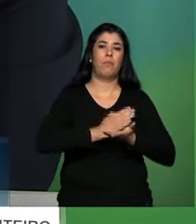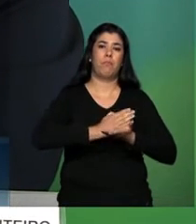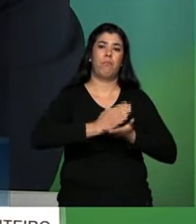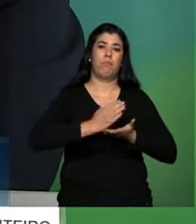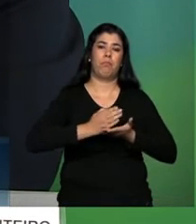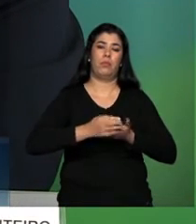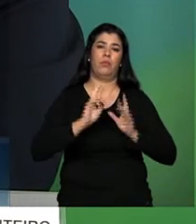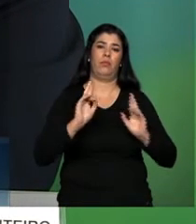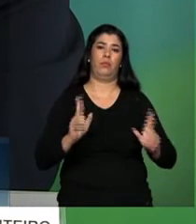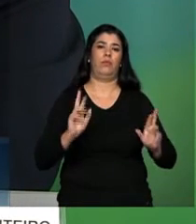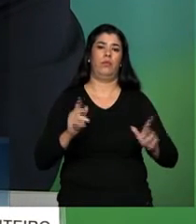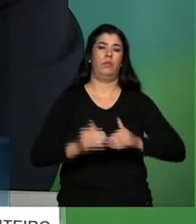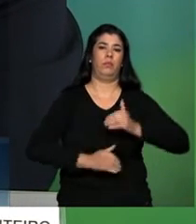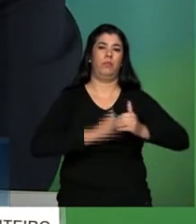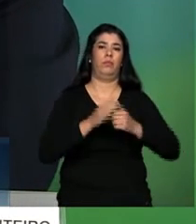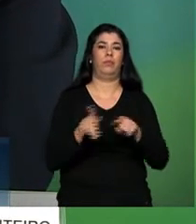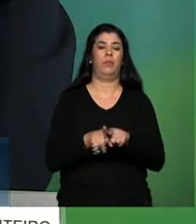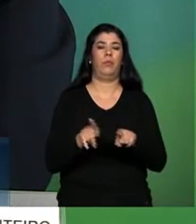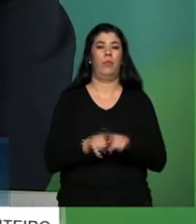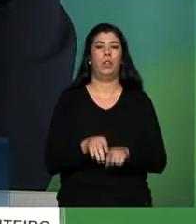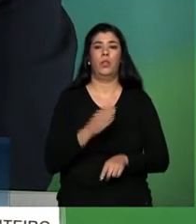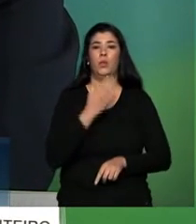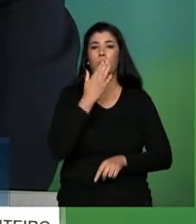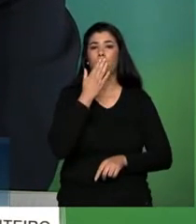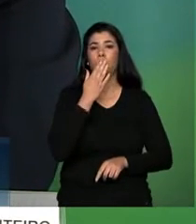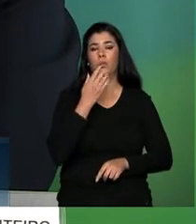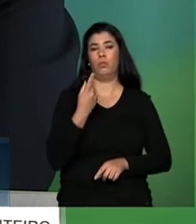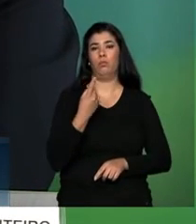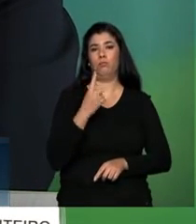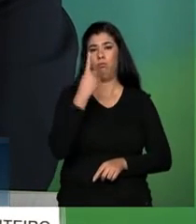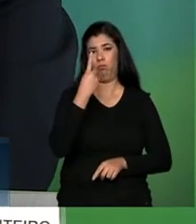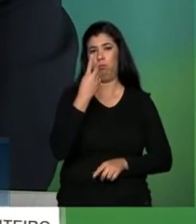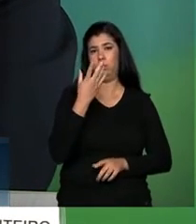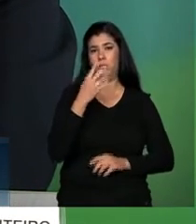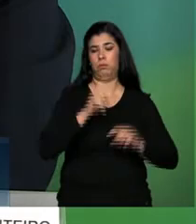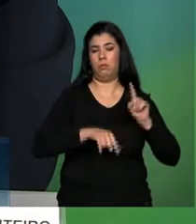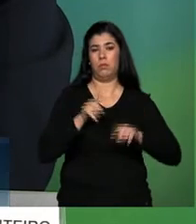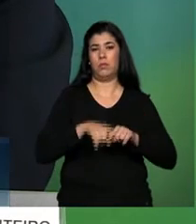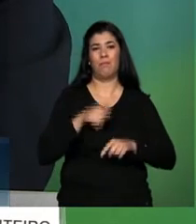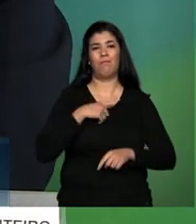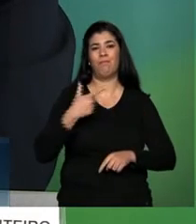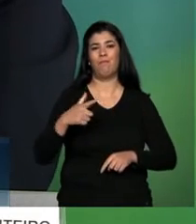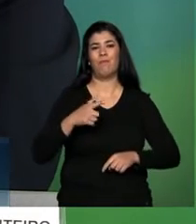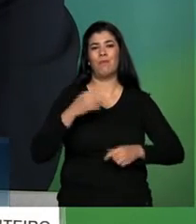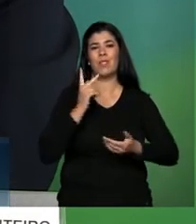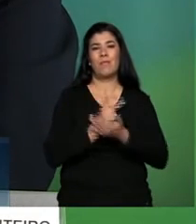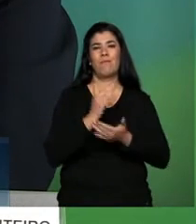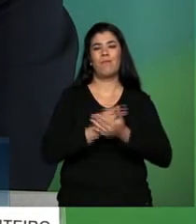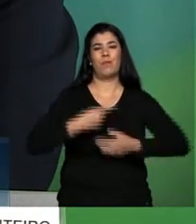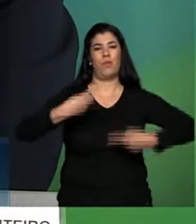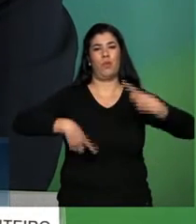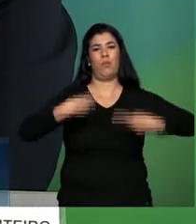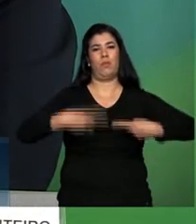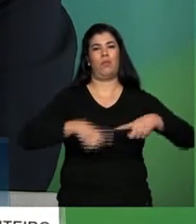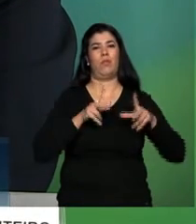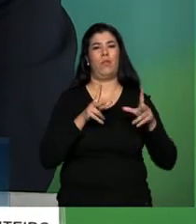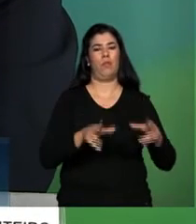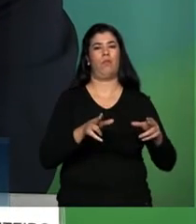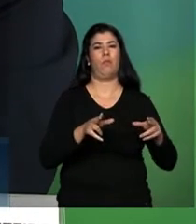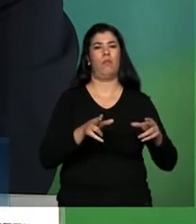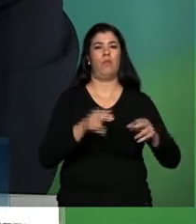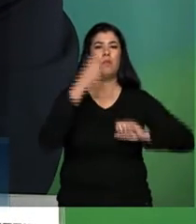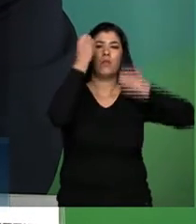a indústria de manufaturas não tem a mesma competitividade estrutural do